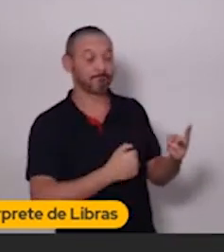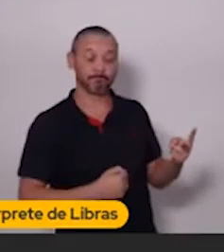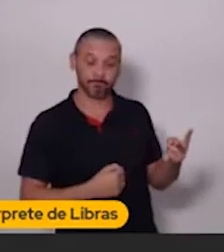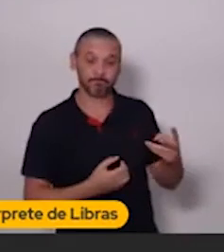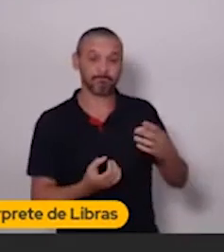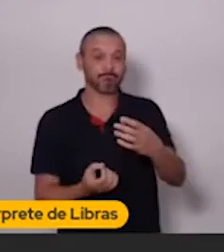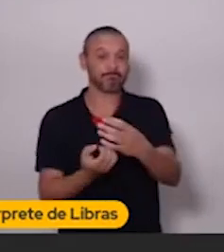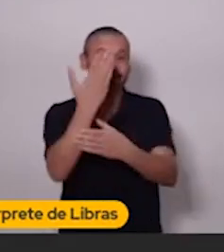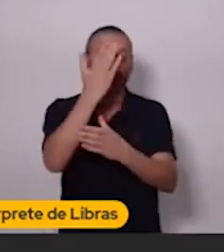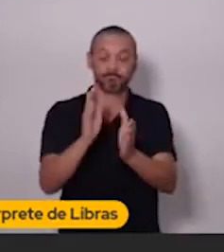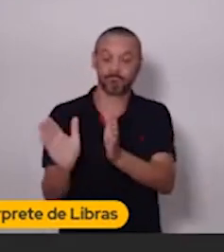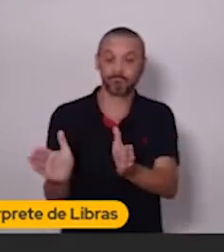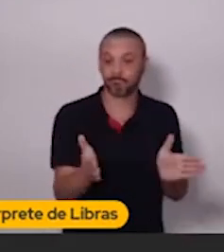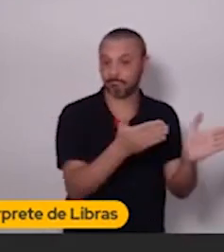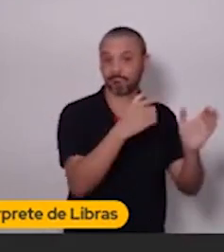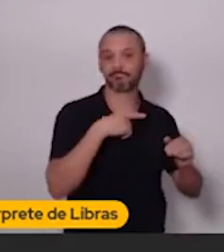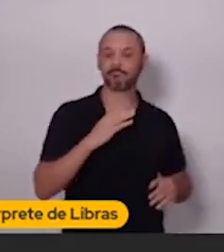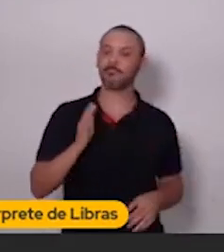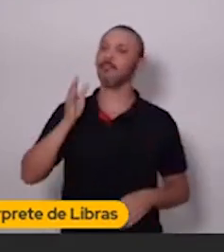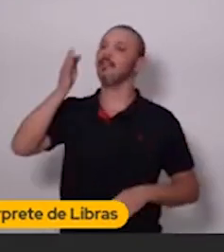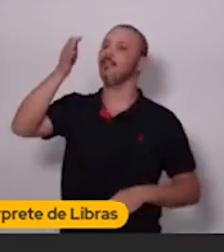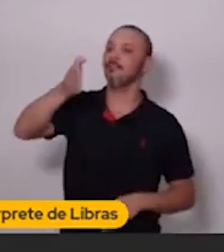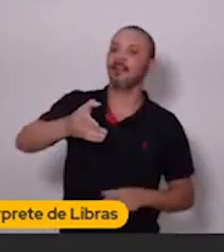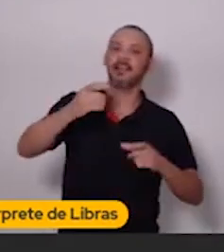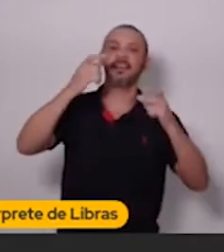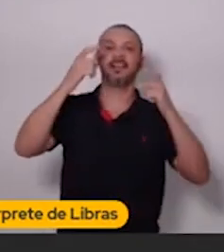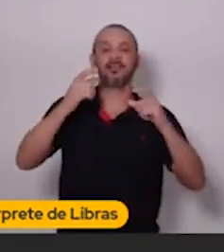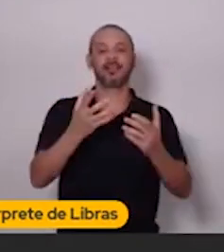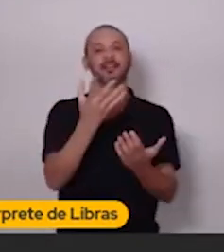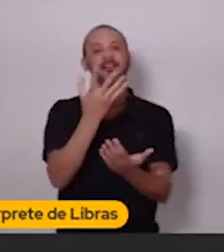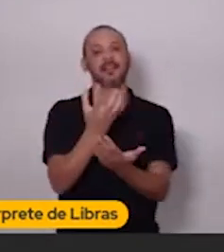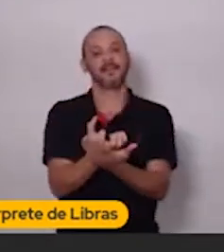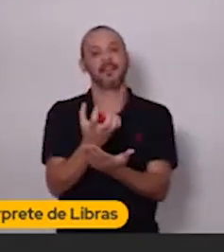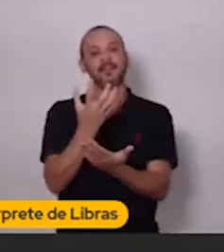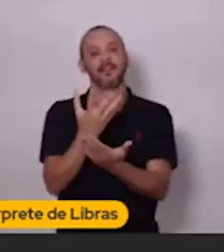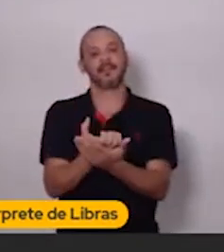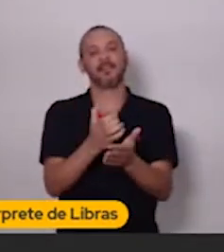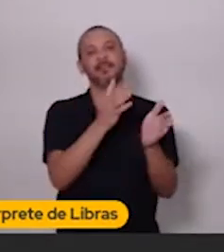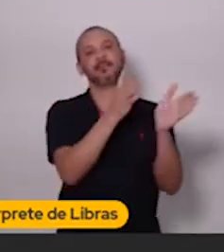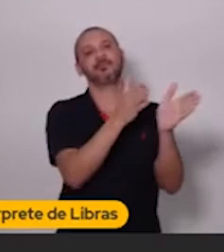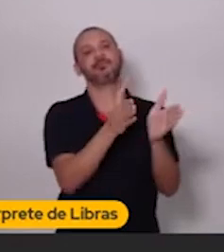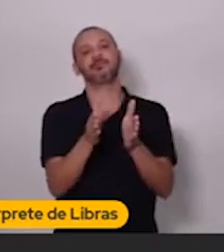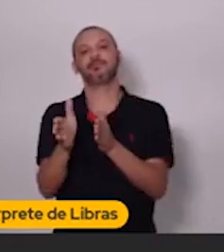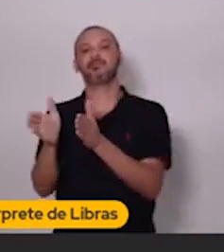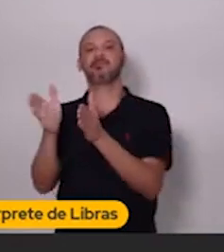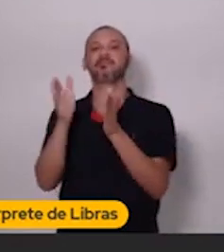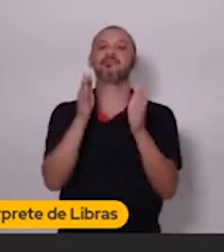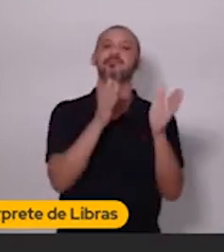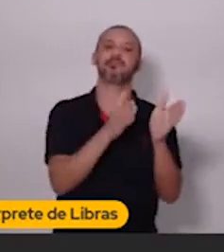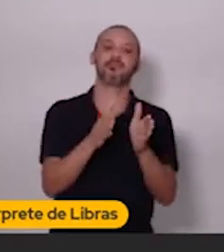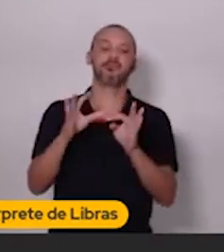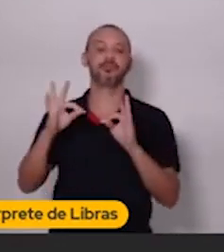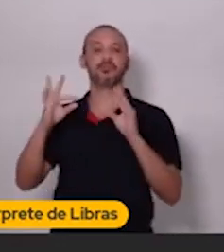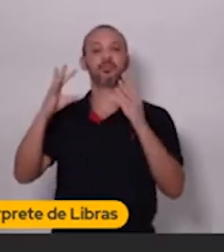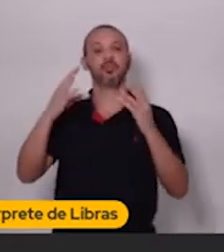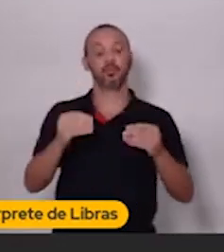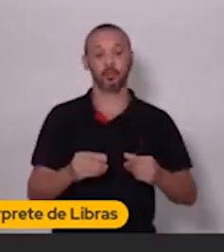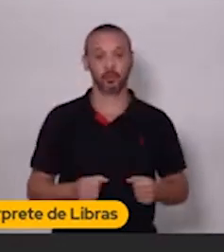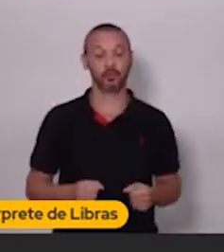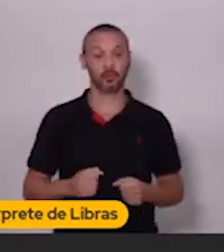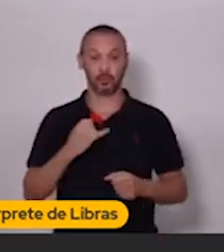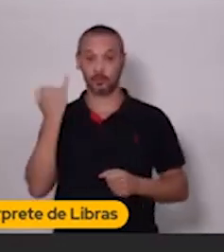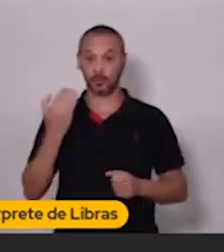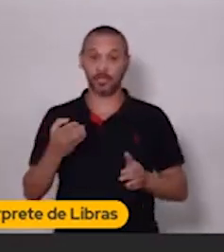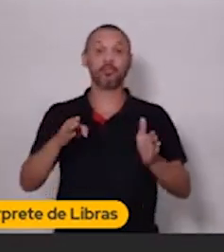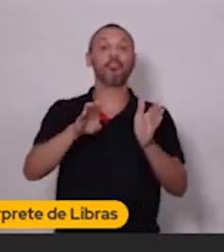produção, que é quando a gente vai para o set, gravar todas as imagens e captar todos os sons. A ideia é que a gente realmente chegue no set